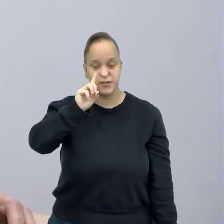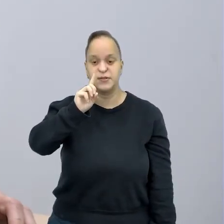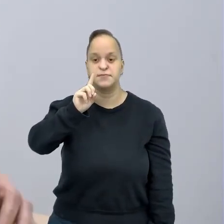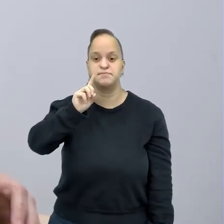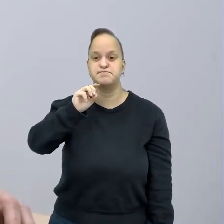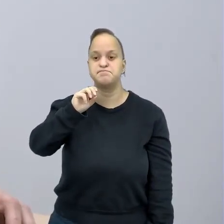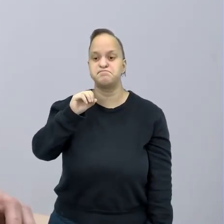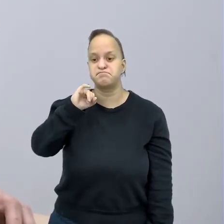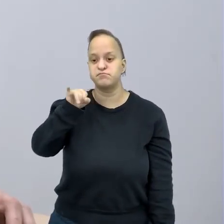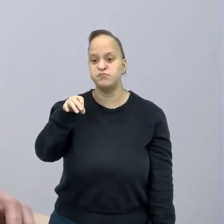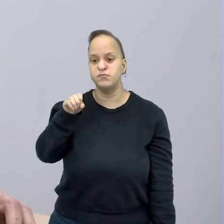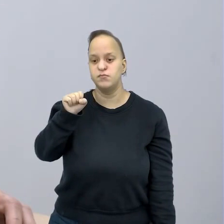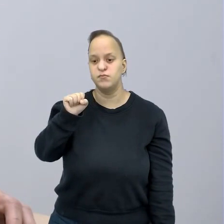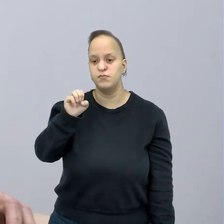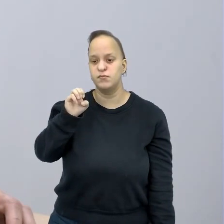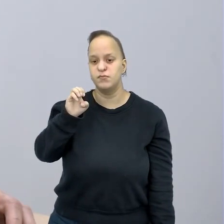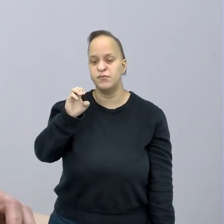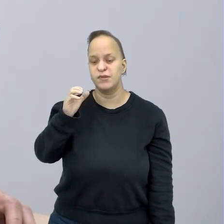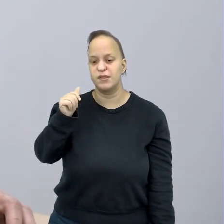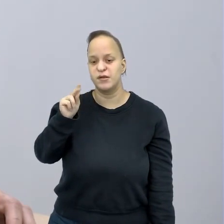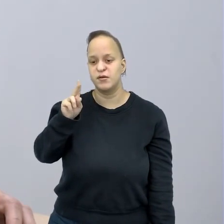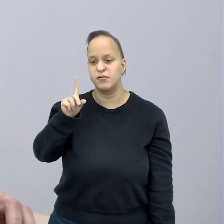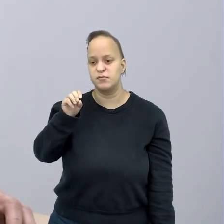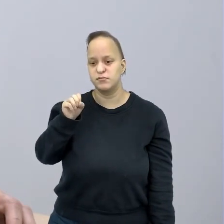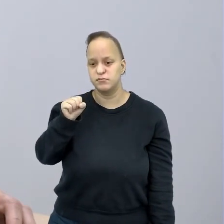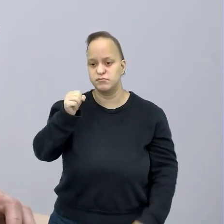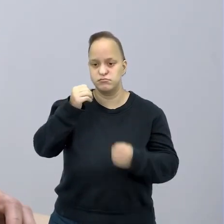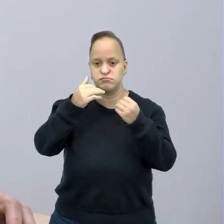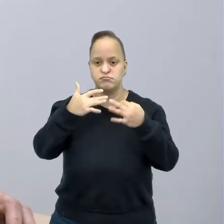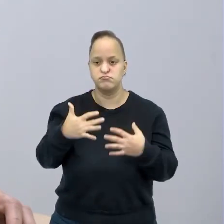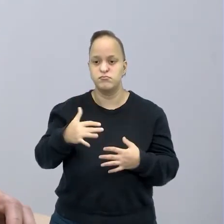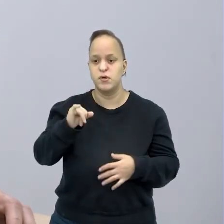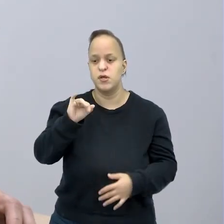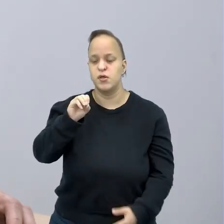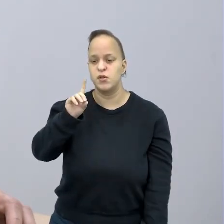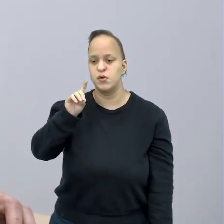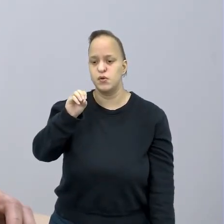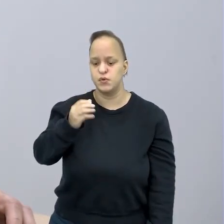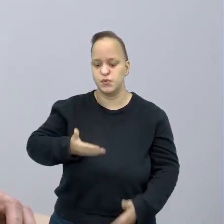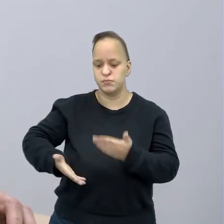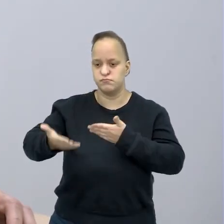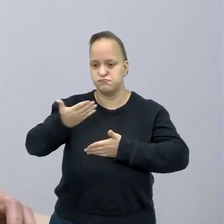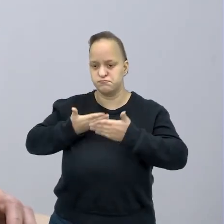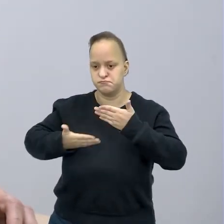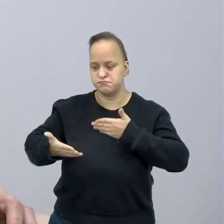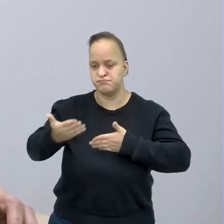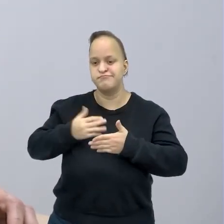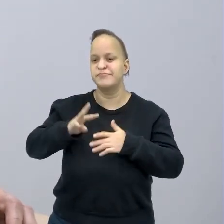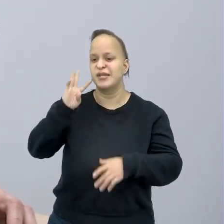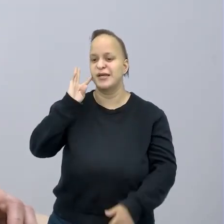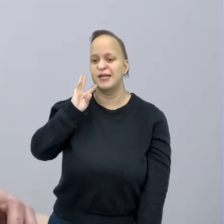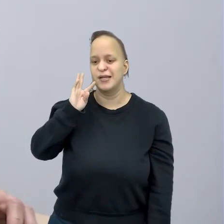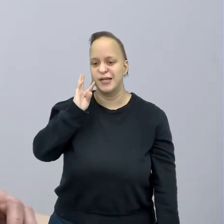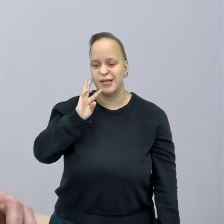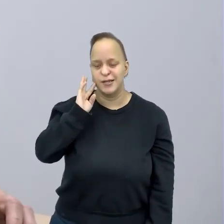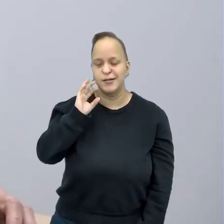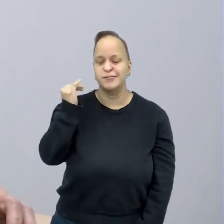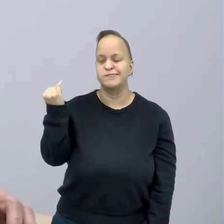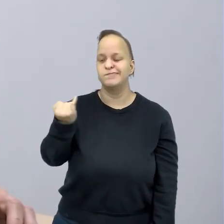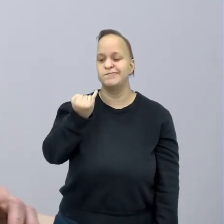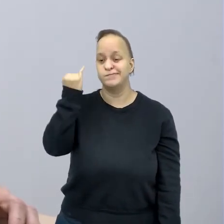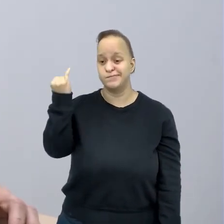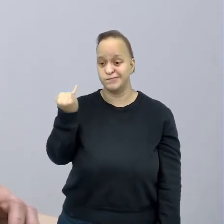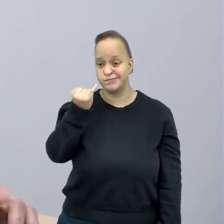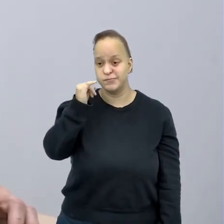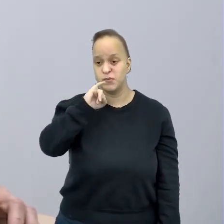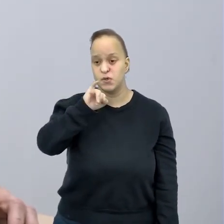José Carlos fala radioterapia e a Valéria Cristina iodoterapia. Que legal, muito importante.